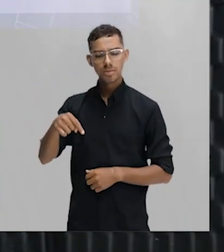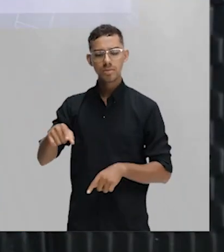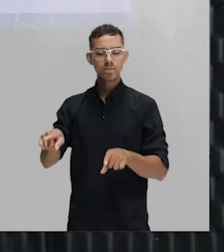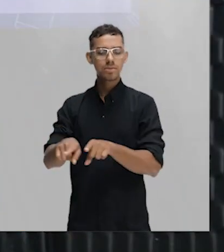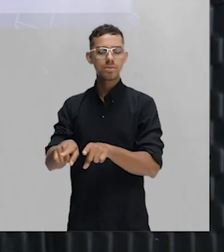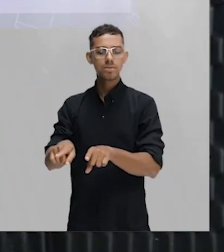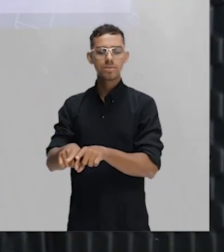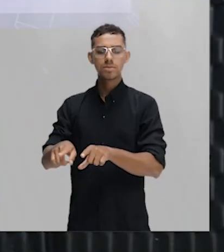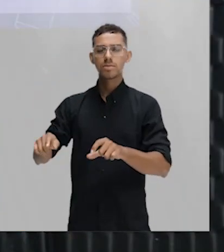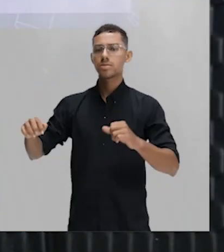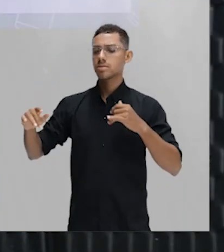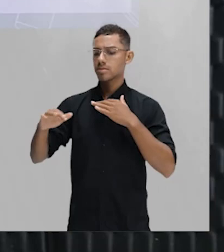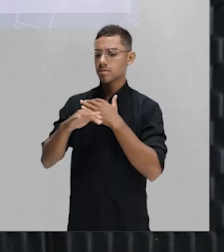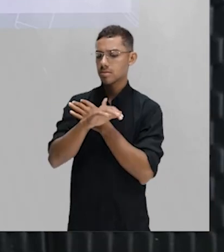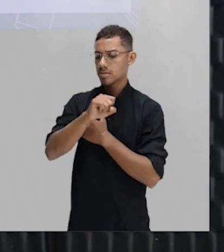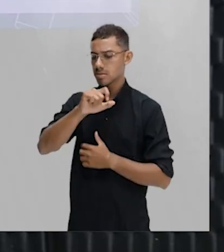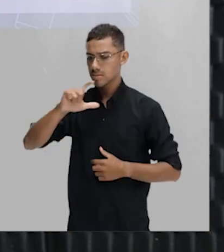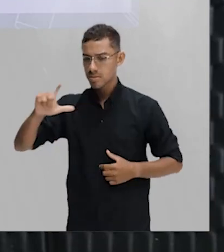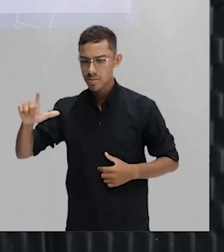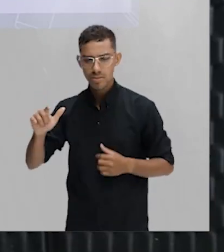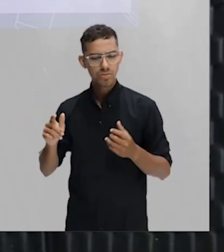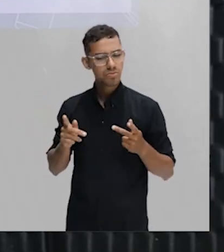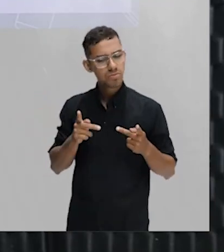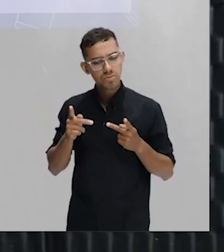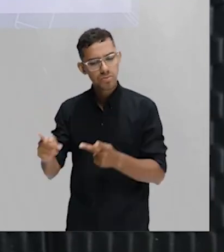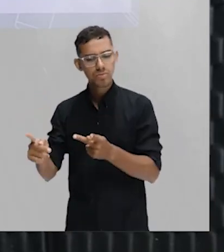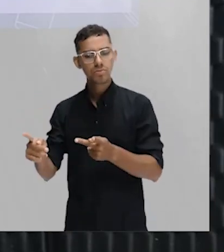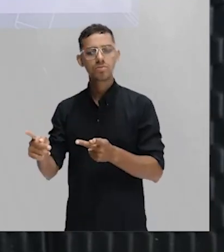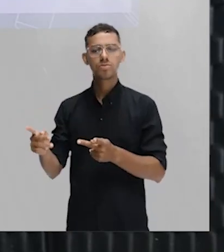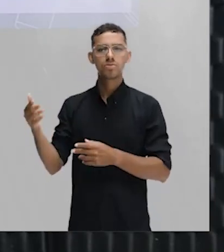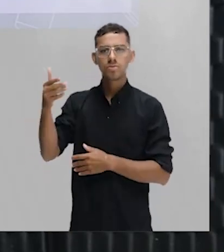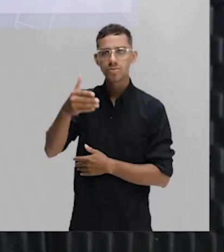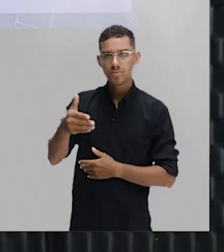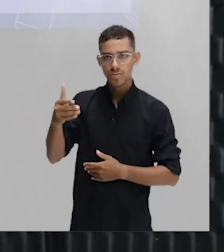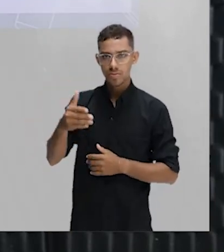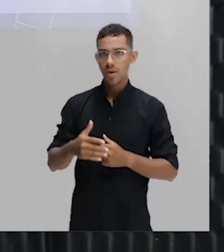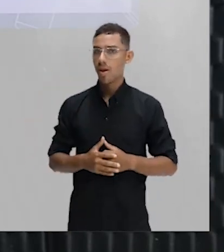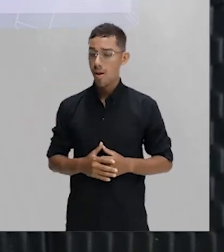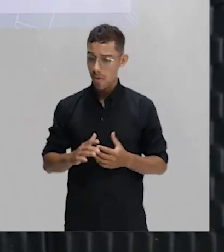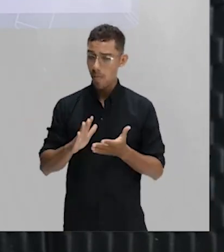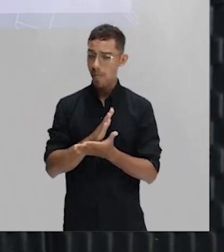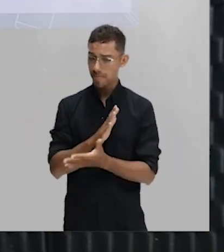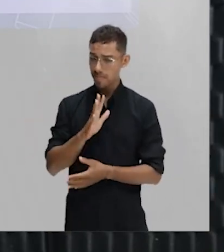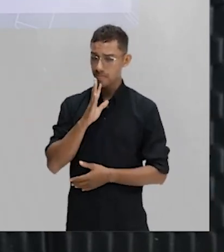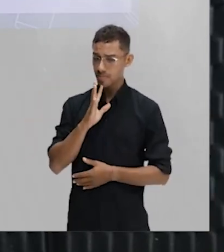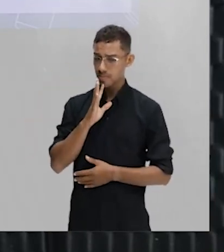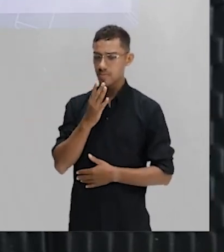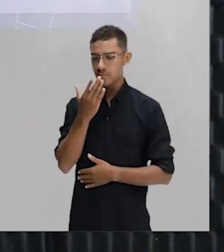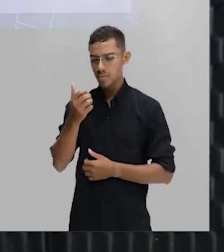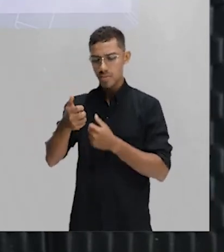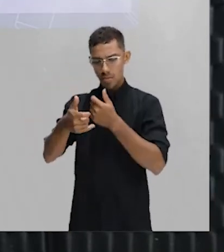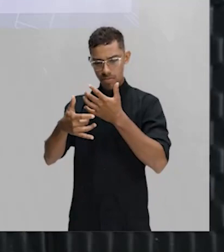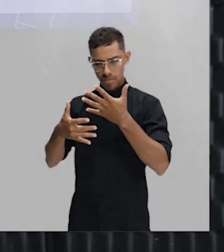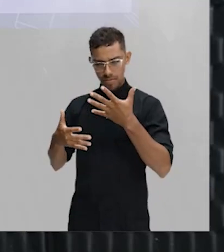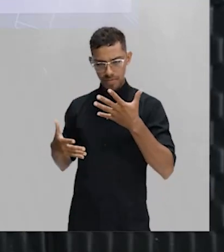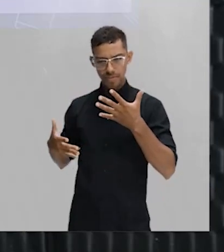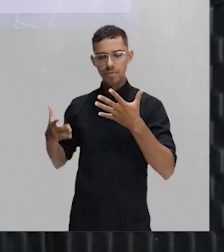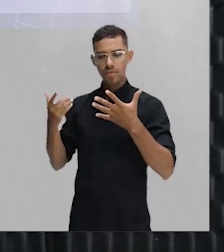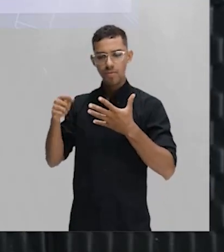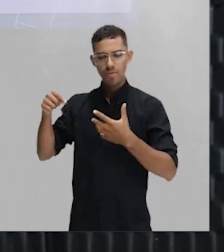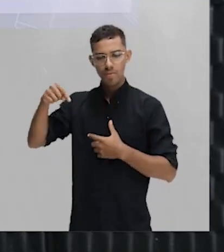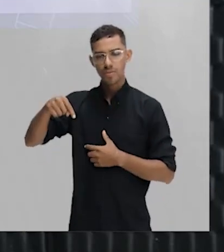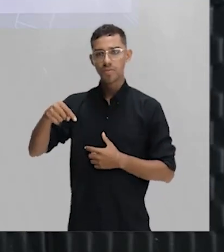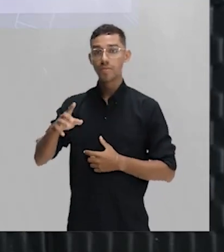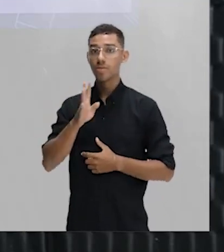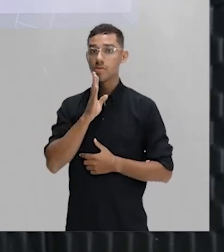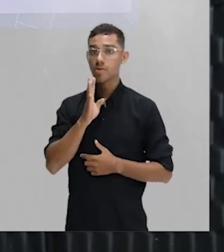Luís. Visitem, frequentem esses lugares, vale muito a pena. Alguns deles eu conheço, mas está na lista de vários desses aqui para eu